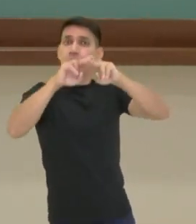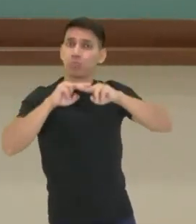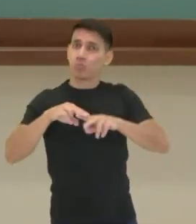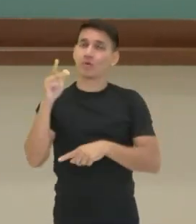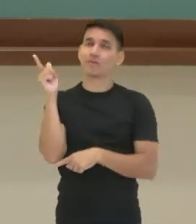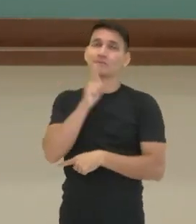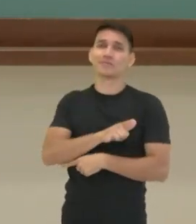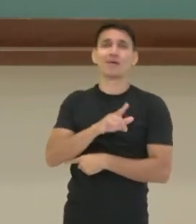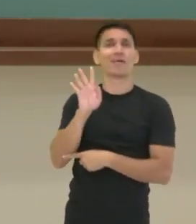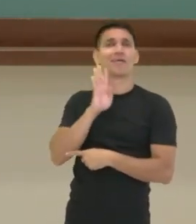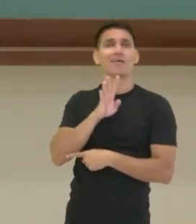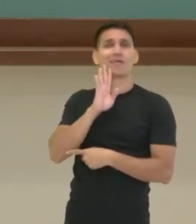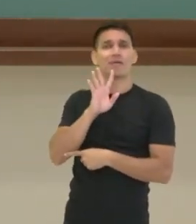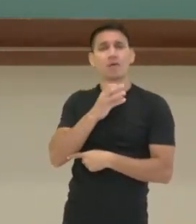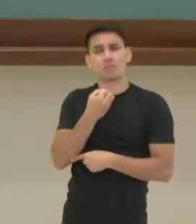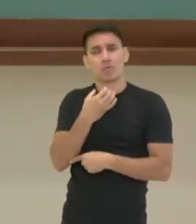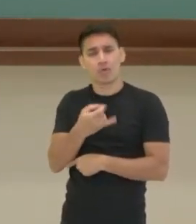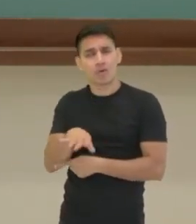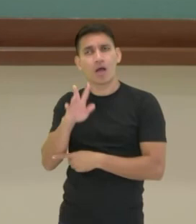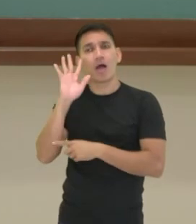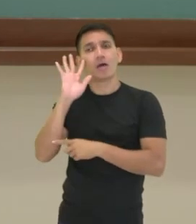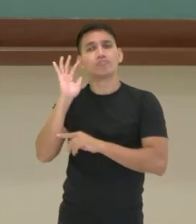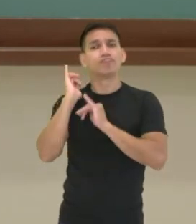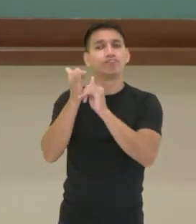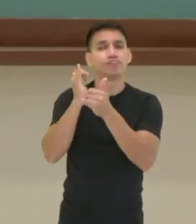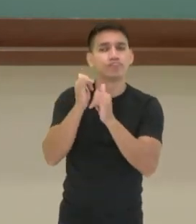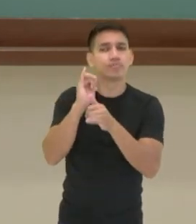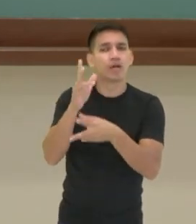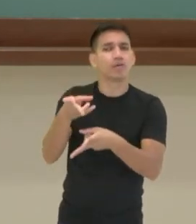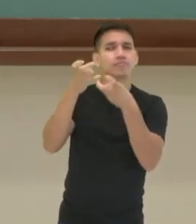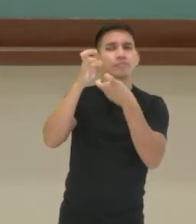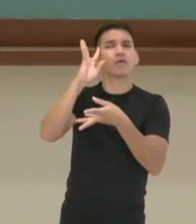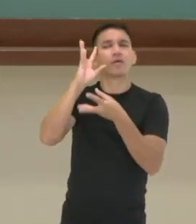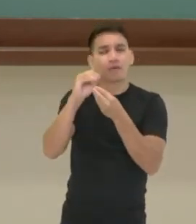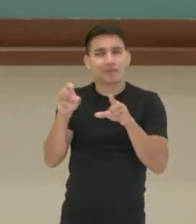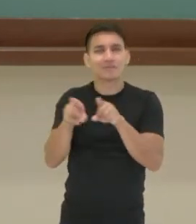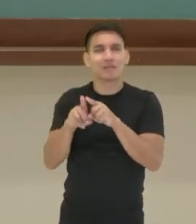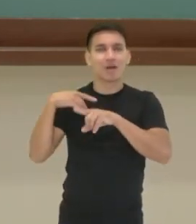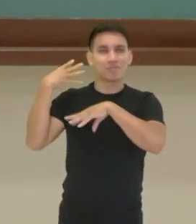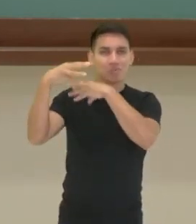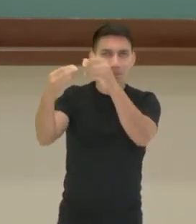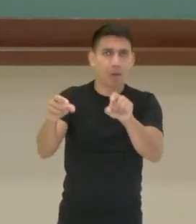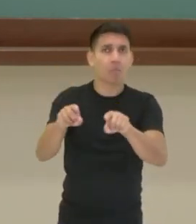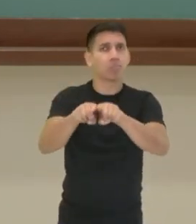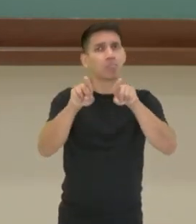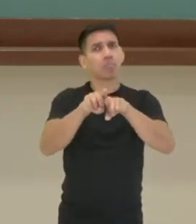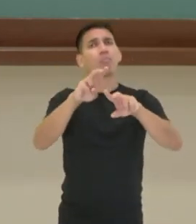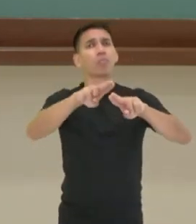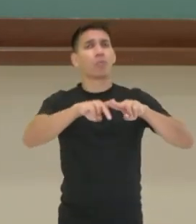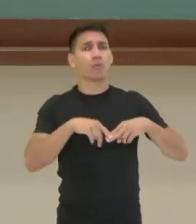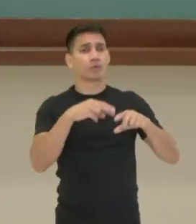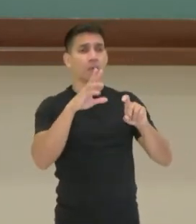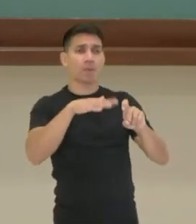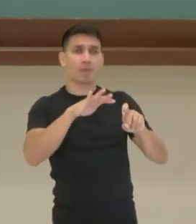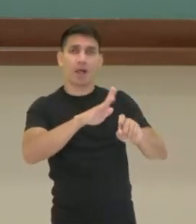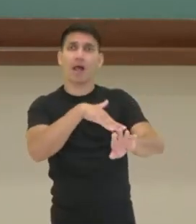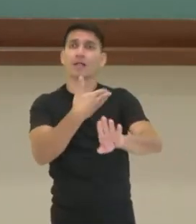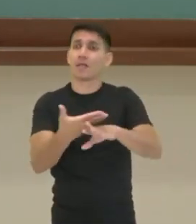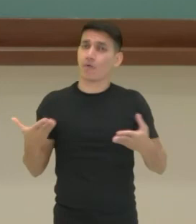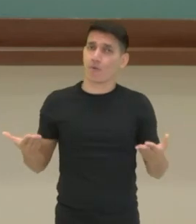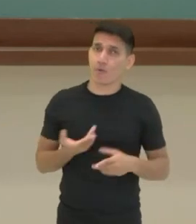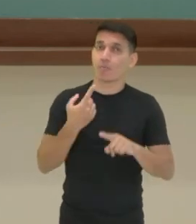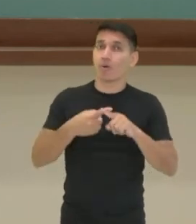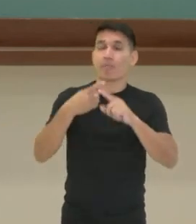divertido ouvir contos, lendas, fábulas, e por isso que os mitos vivem até hoje, porque mexem com a